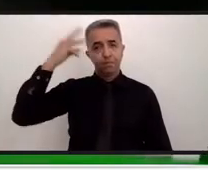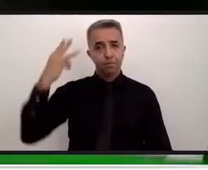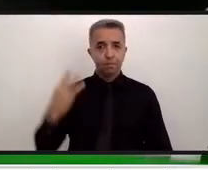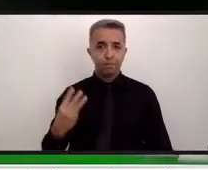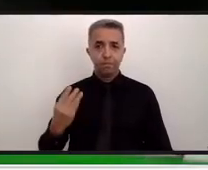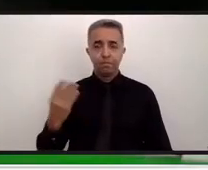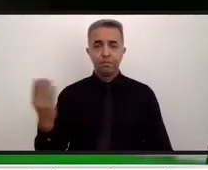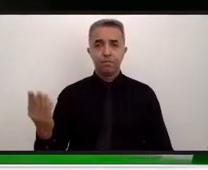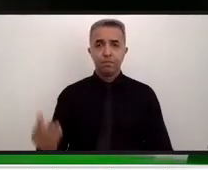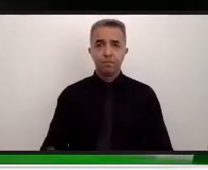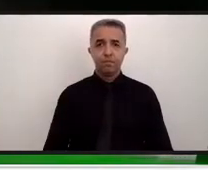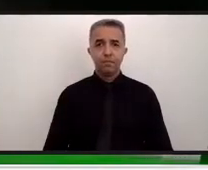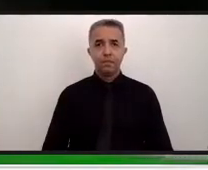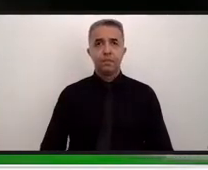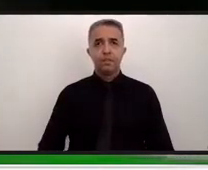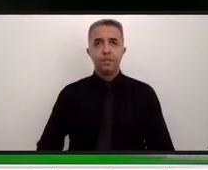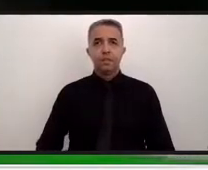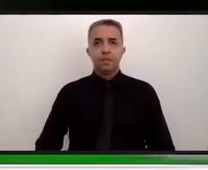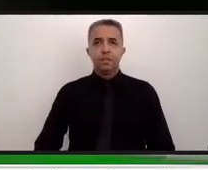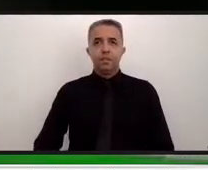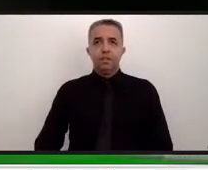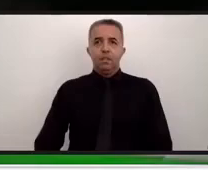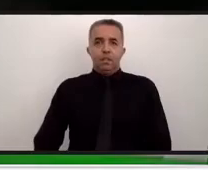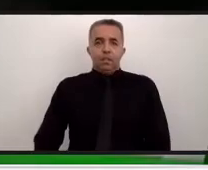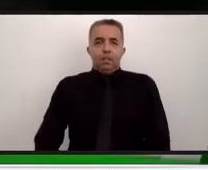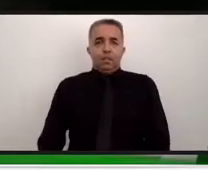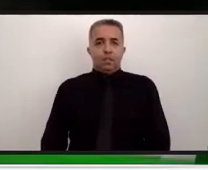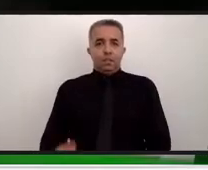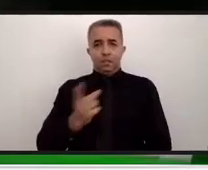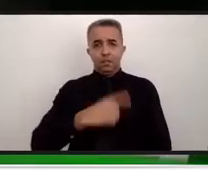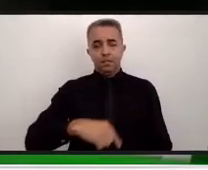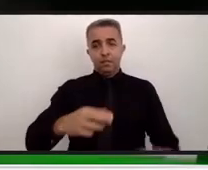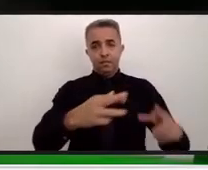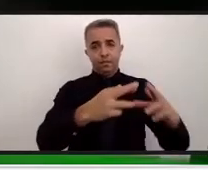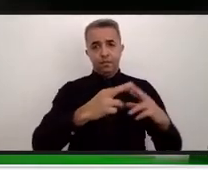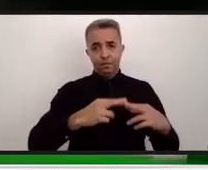Senhor presidente, seguinte, nós temos um requerimento aprovado. O requerimento é